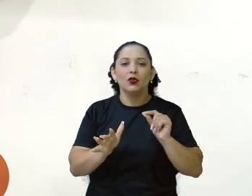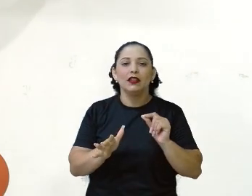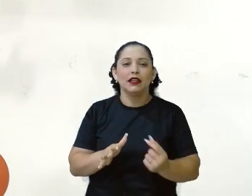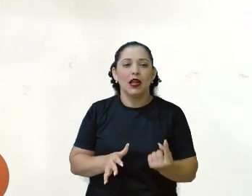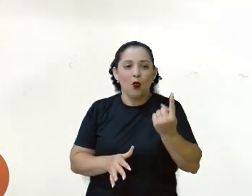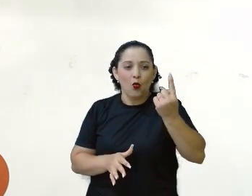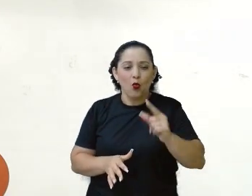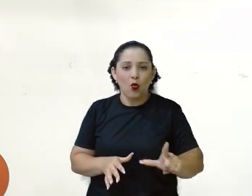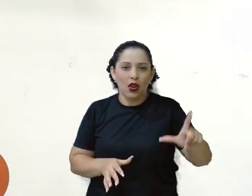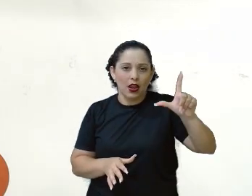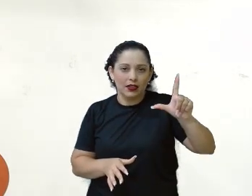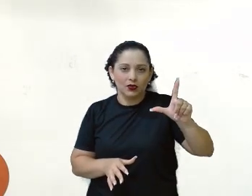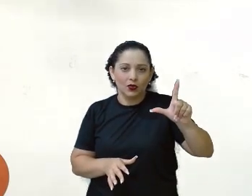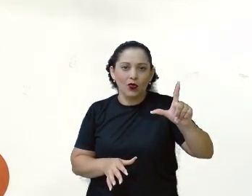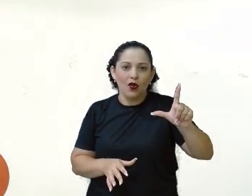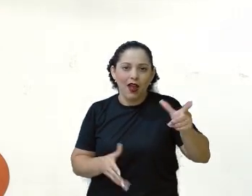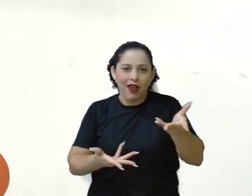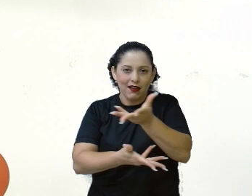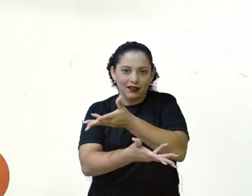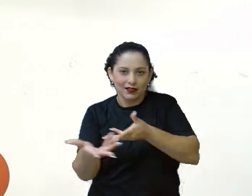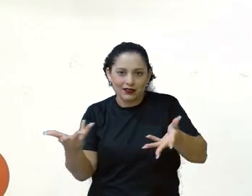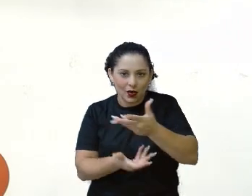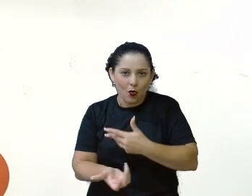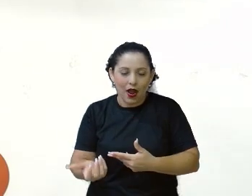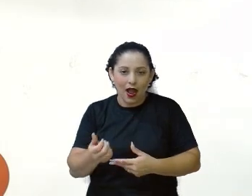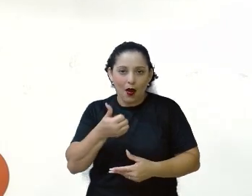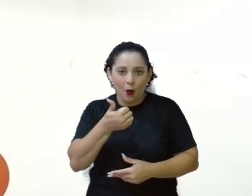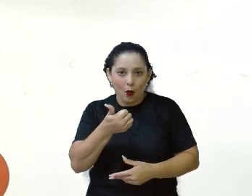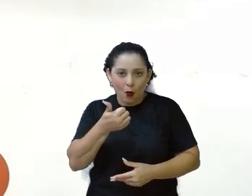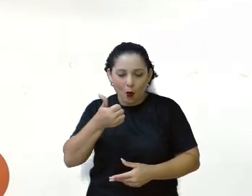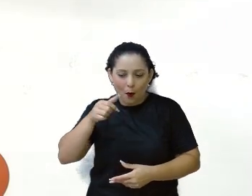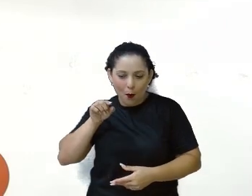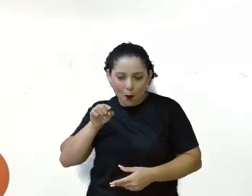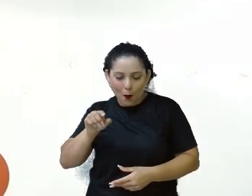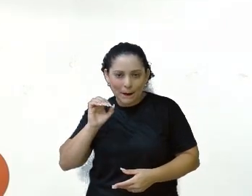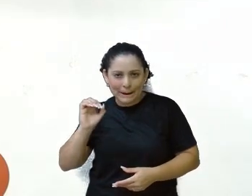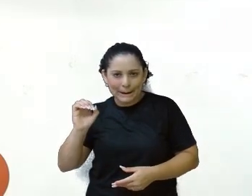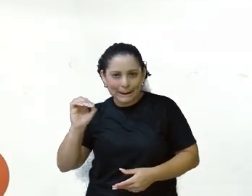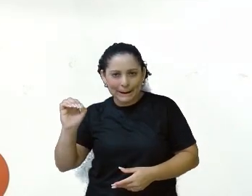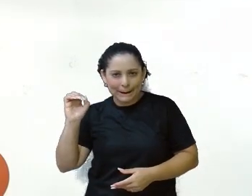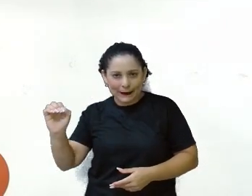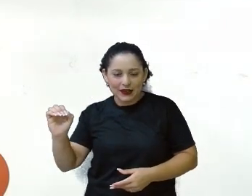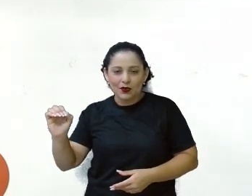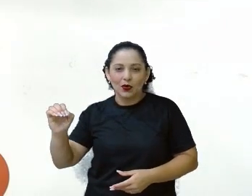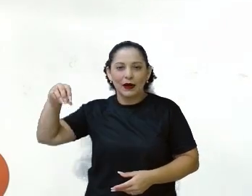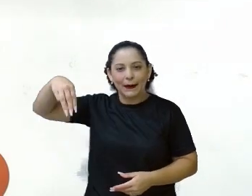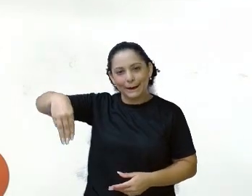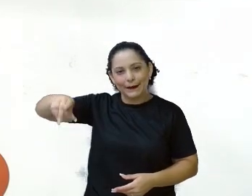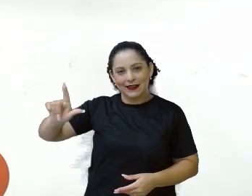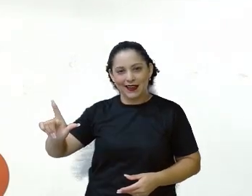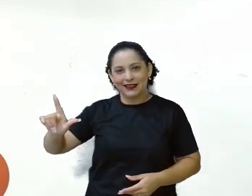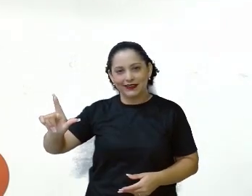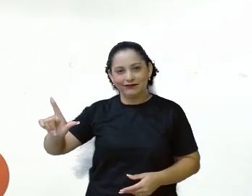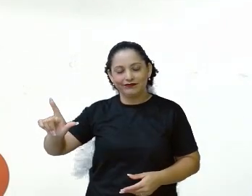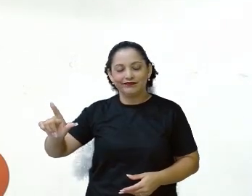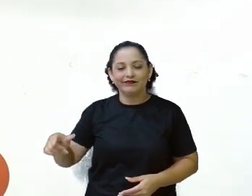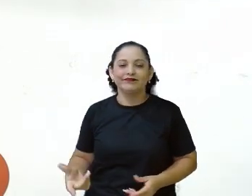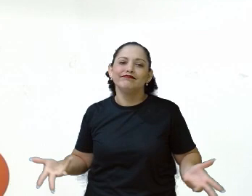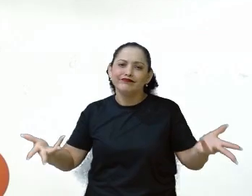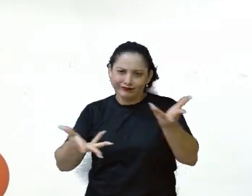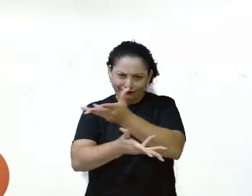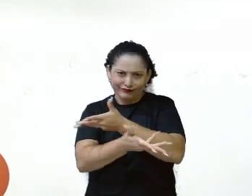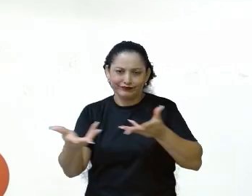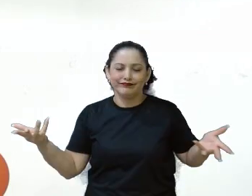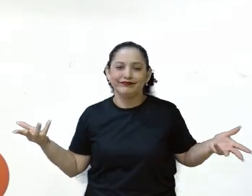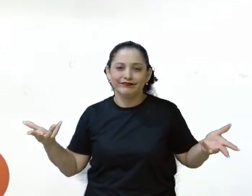1000 mililitros. E como é que a gente faz, professora, essa diferenciação?